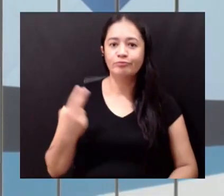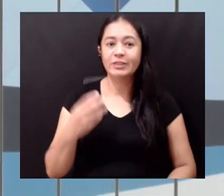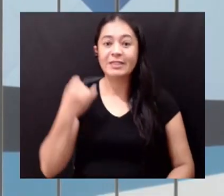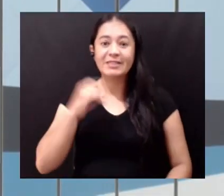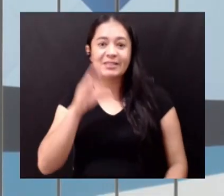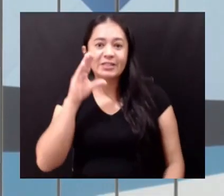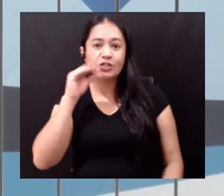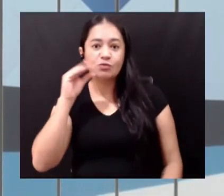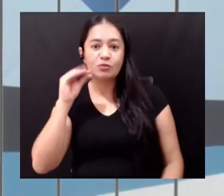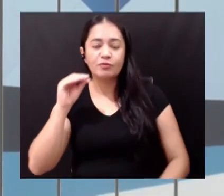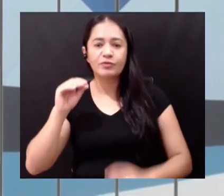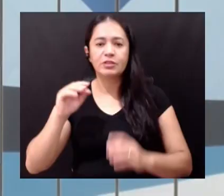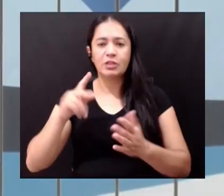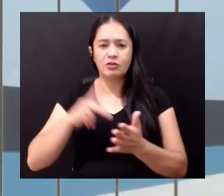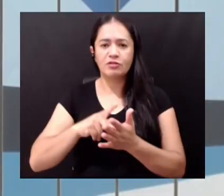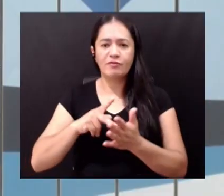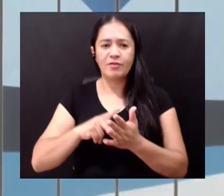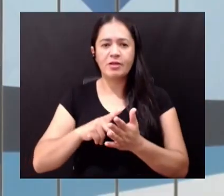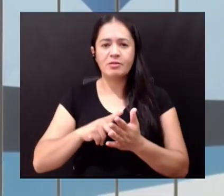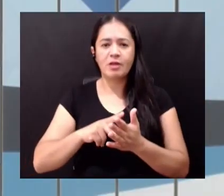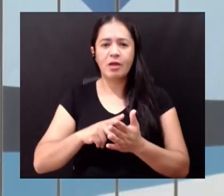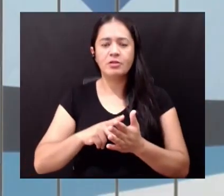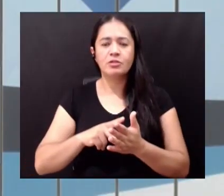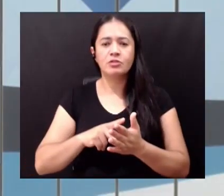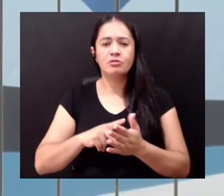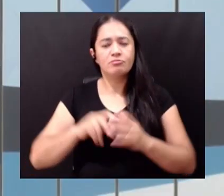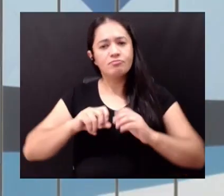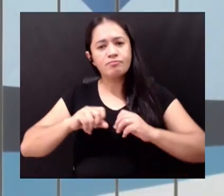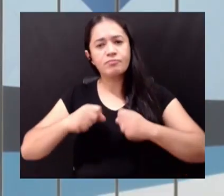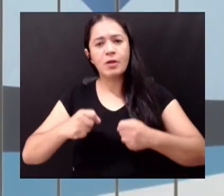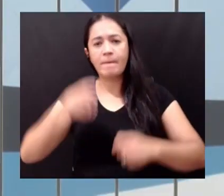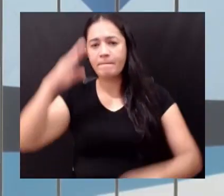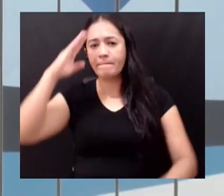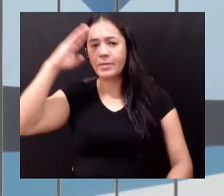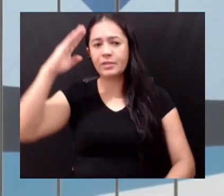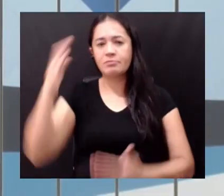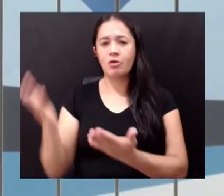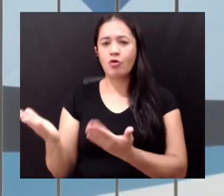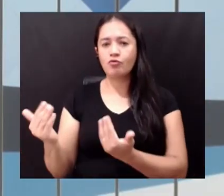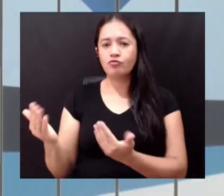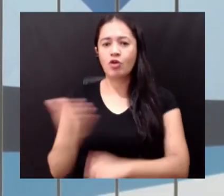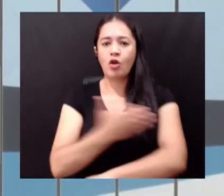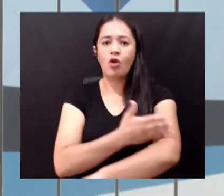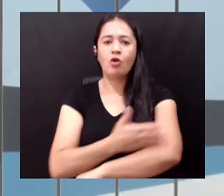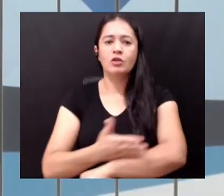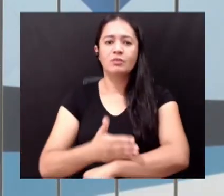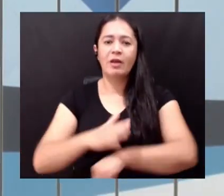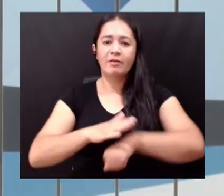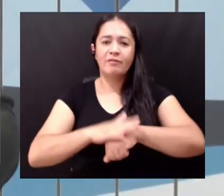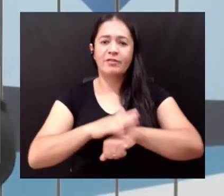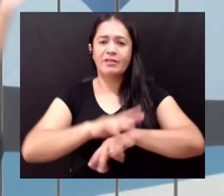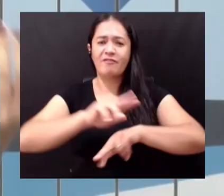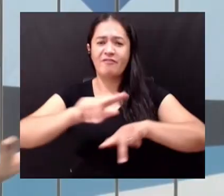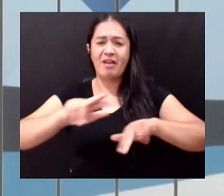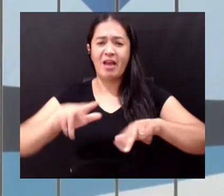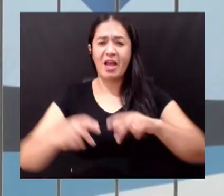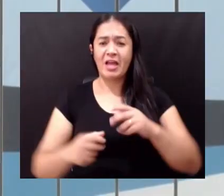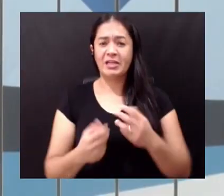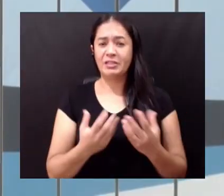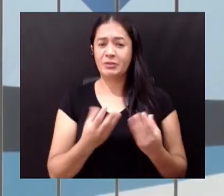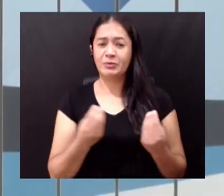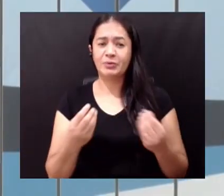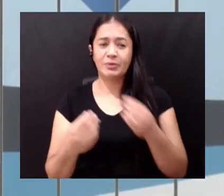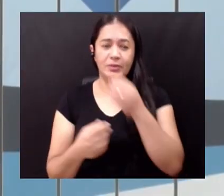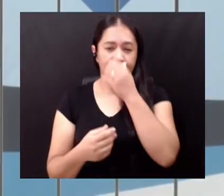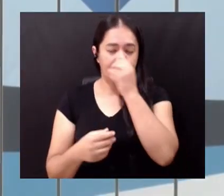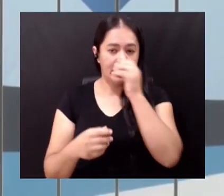empresa, especialmente gerações mais jovens, né, que estão acostumadas a fazer mais de uma coisa ao mesmo tempo, acabavam fazendo reuniões estando em outros